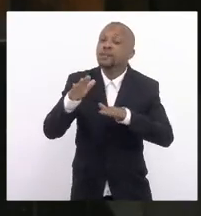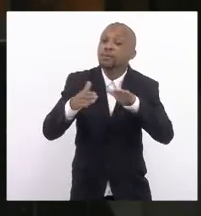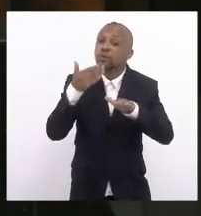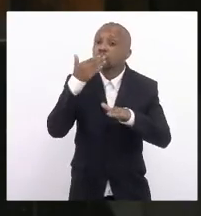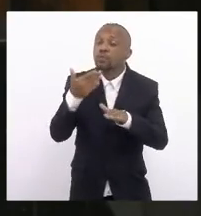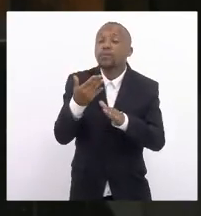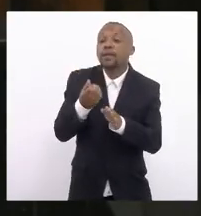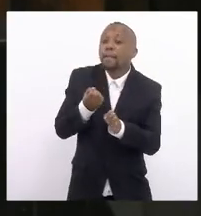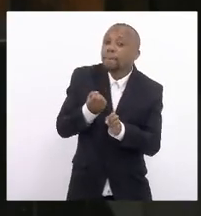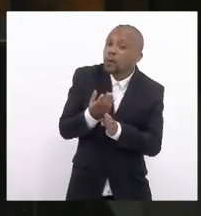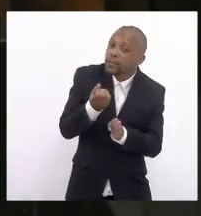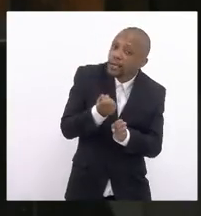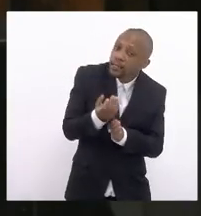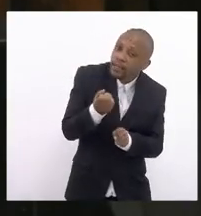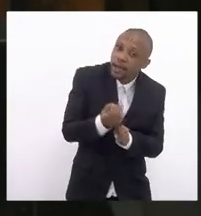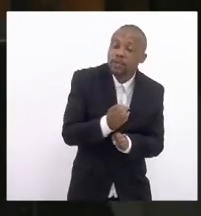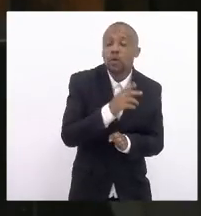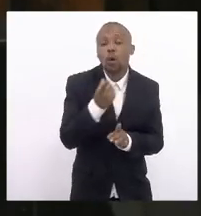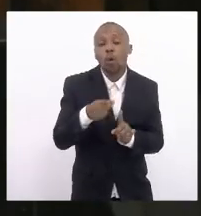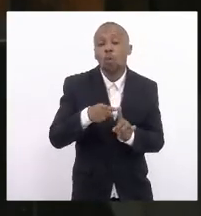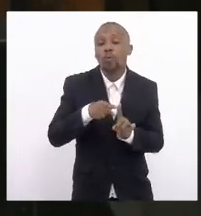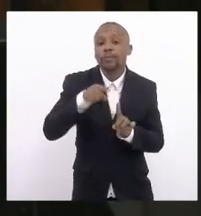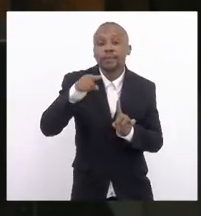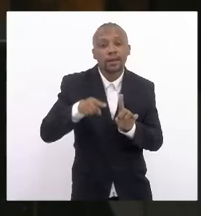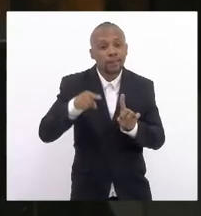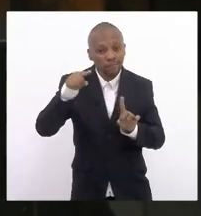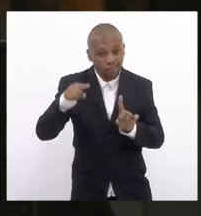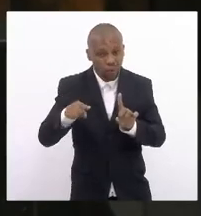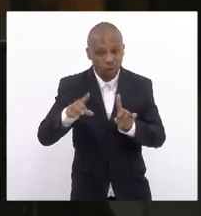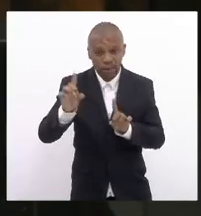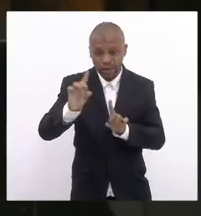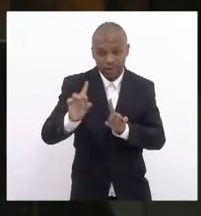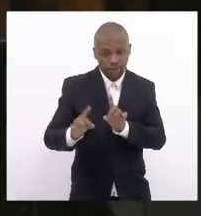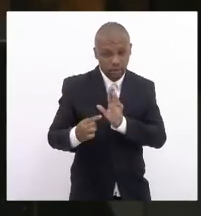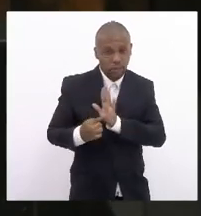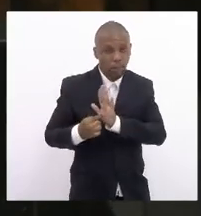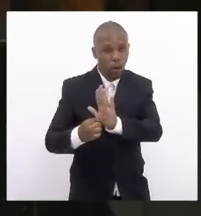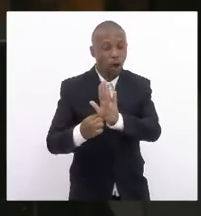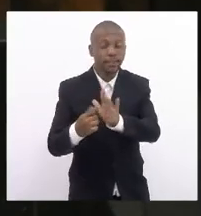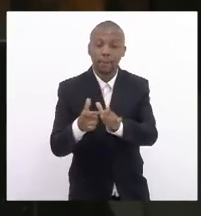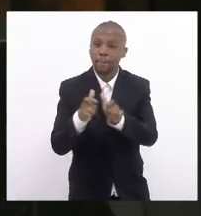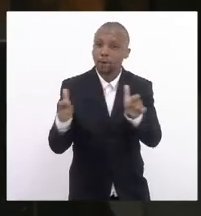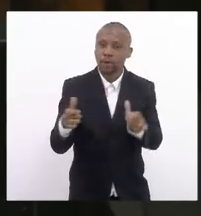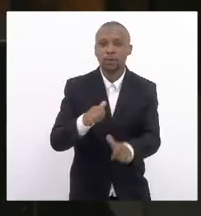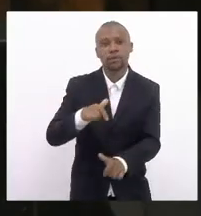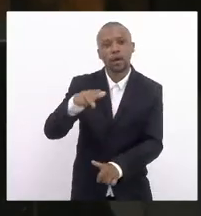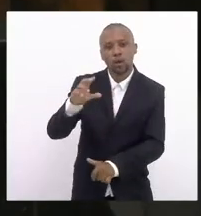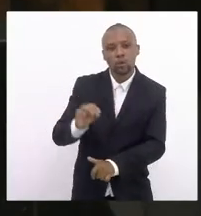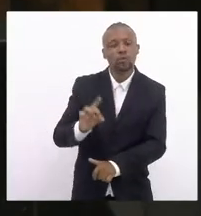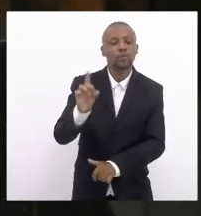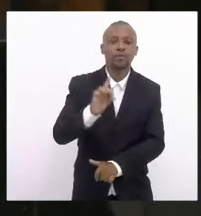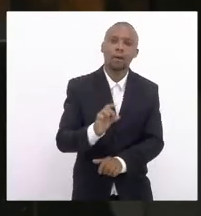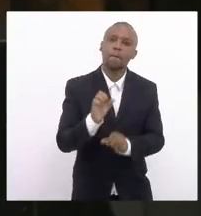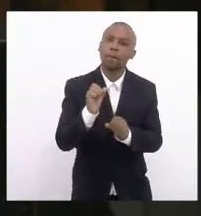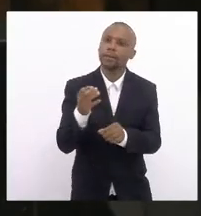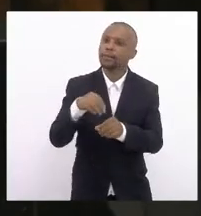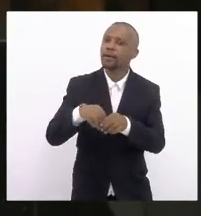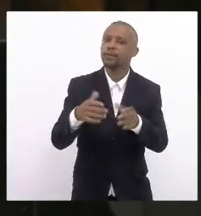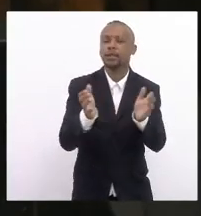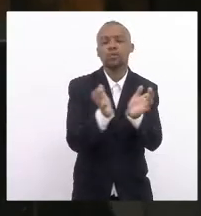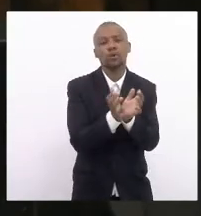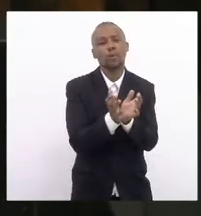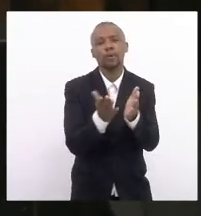e a severidade com que a deficiência se manifesta. Que grande parte dos alunos com deficiência podem estar em sala de aula